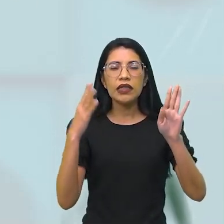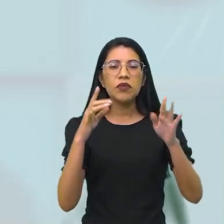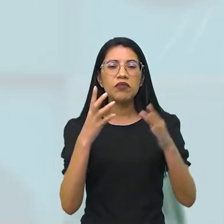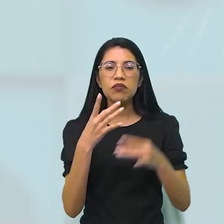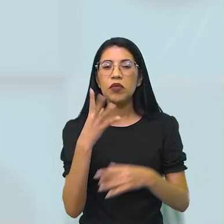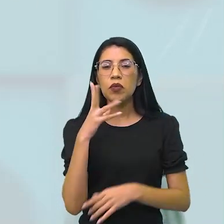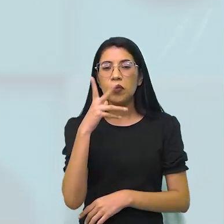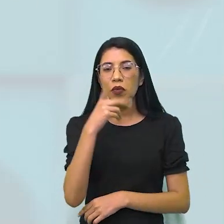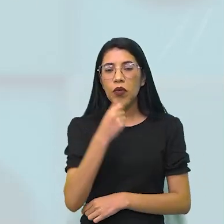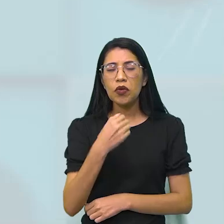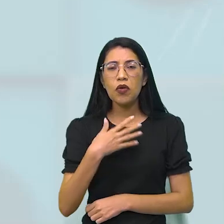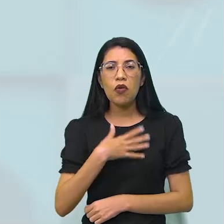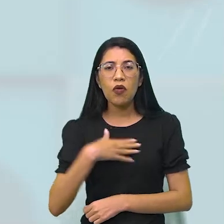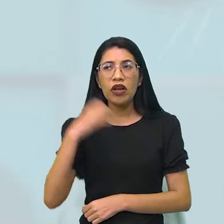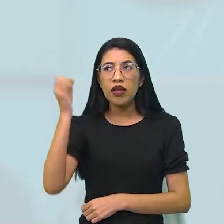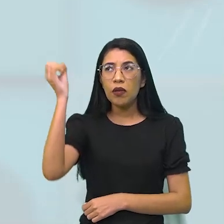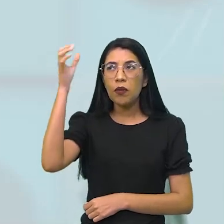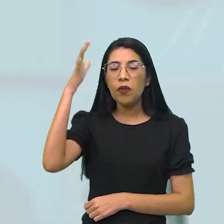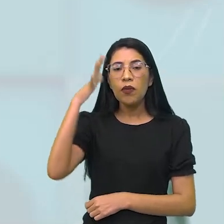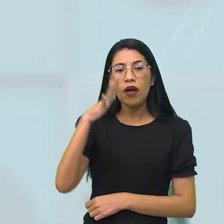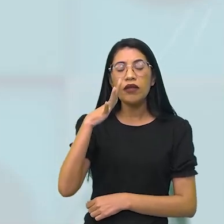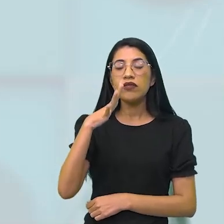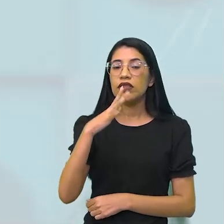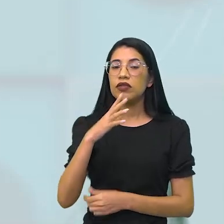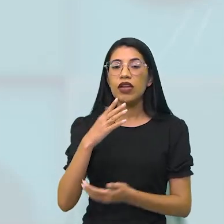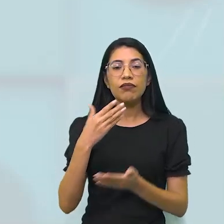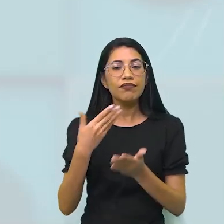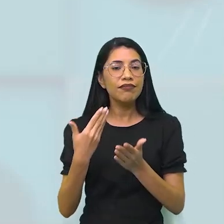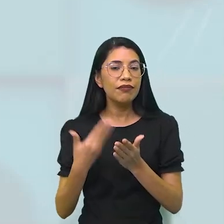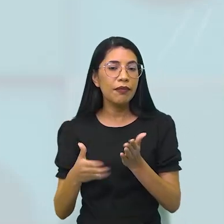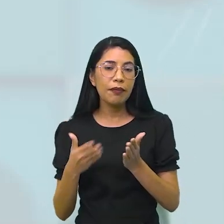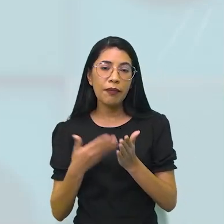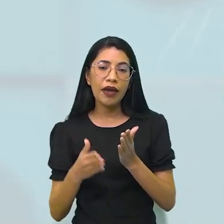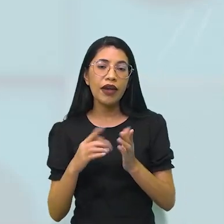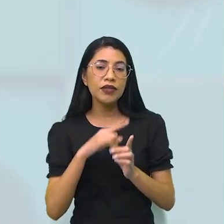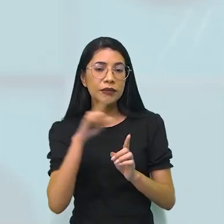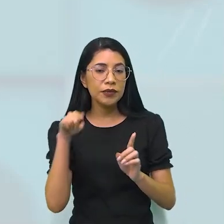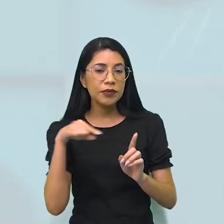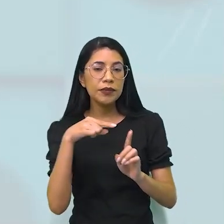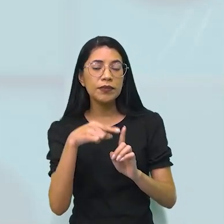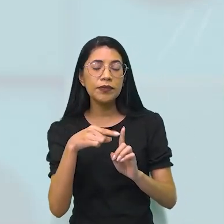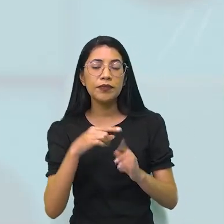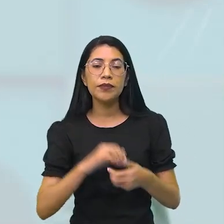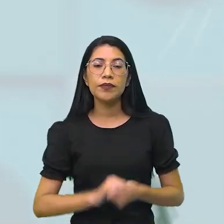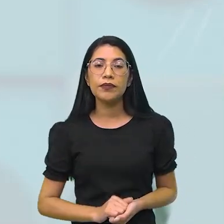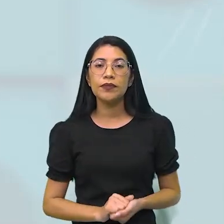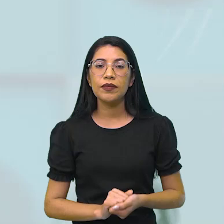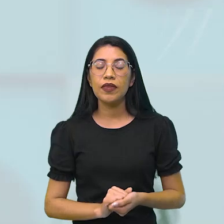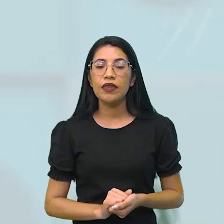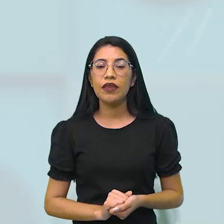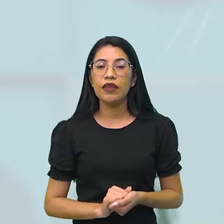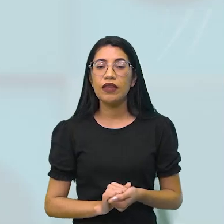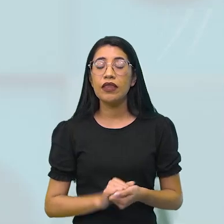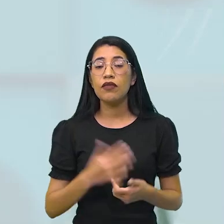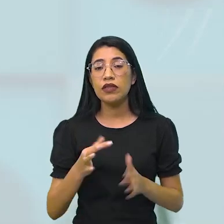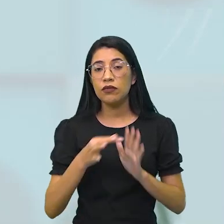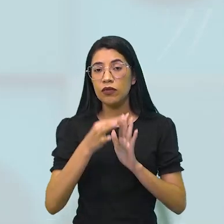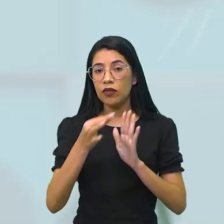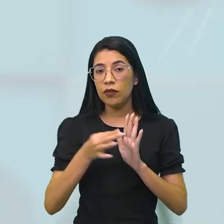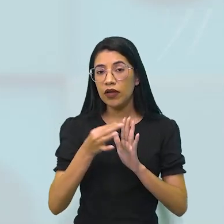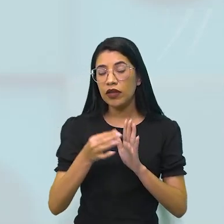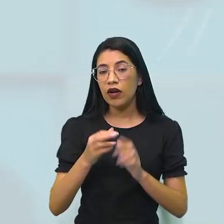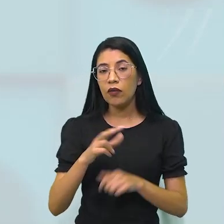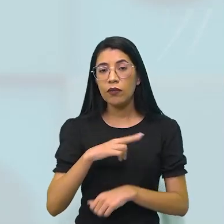porque eu gosto de luz. Aí foge da nossa descrição objetiva. Já vai ser o quê? Mais pessoal.